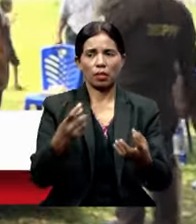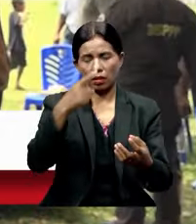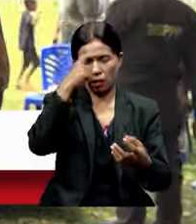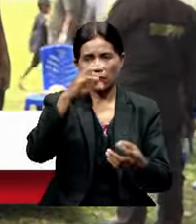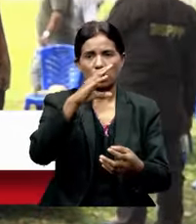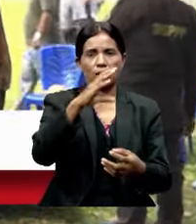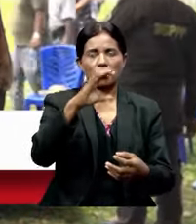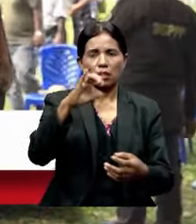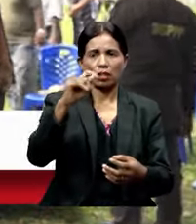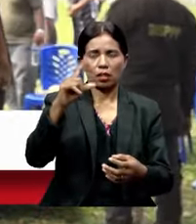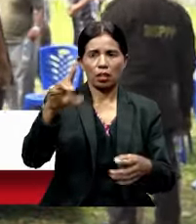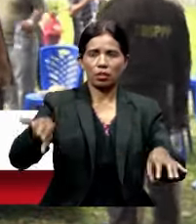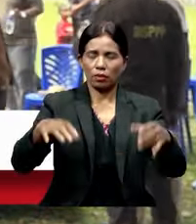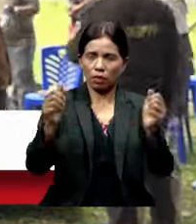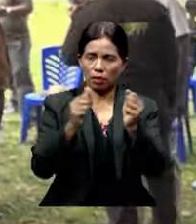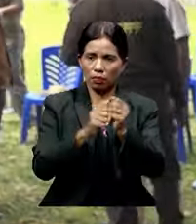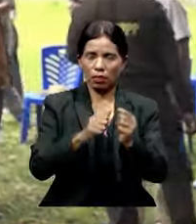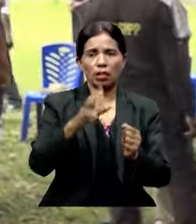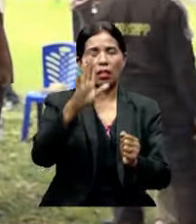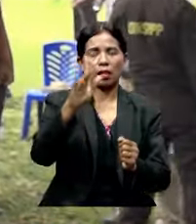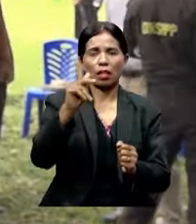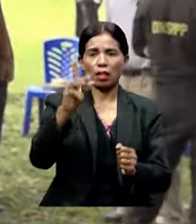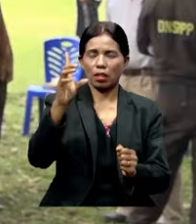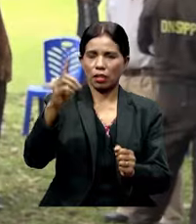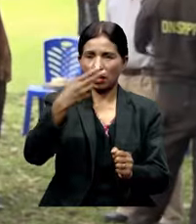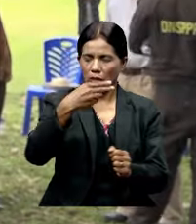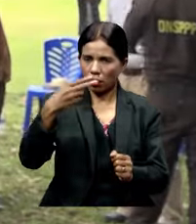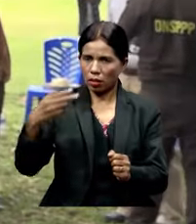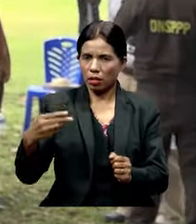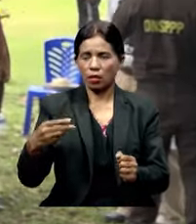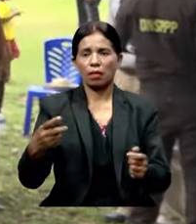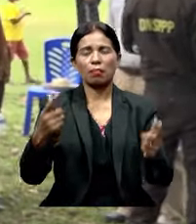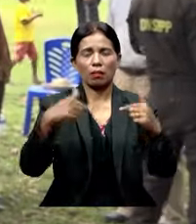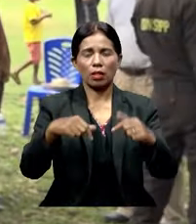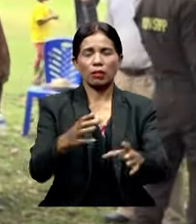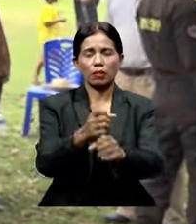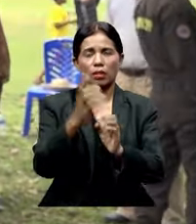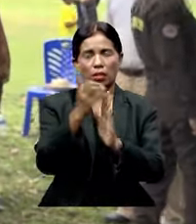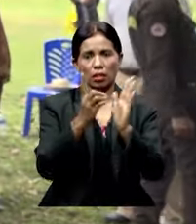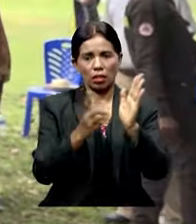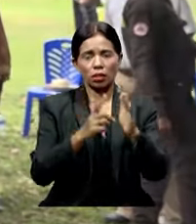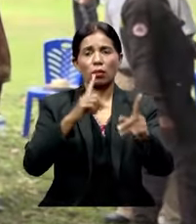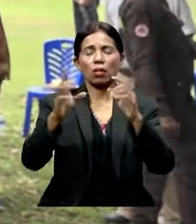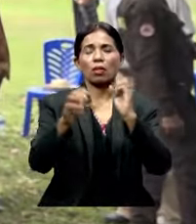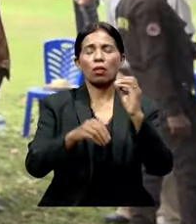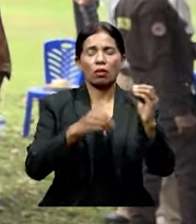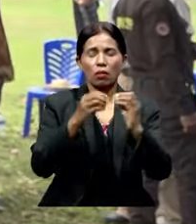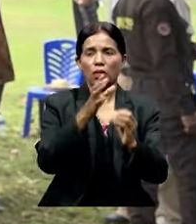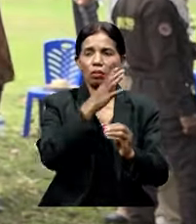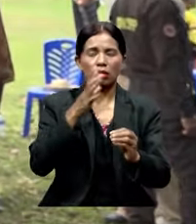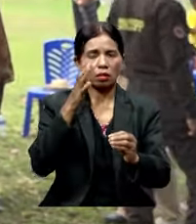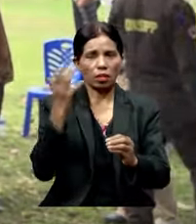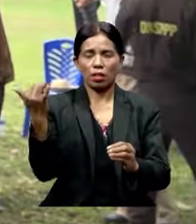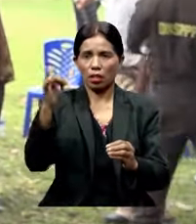Comércio e Indústria Timor-Leste, Serviço Amor de Cocar da Indonésia, o PT Petrosira Gresik, mas há levantamento de colher agricultor sira, hare ser na